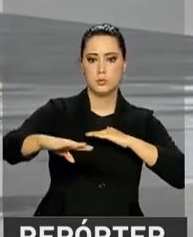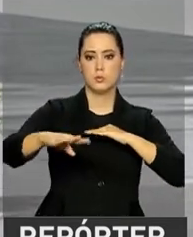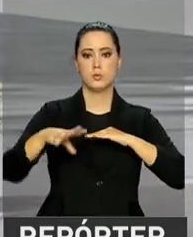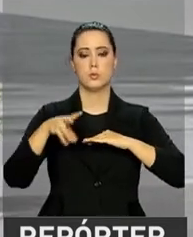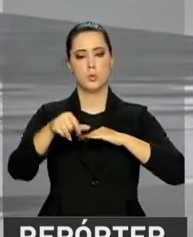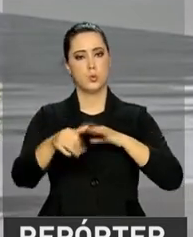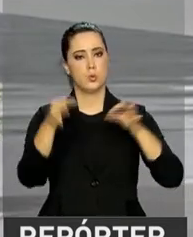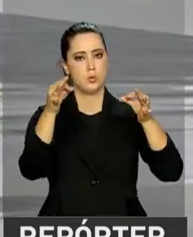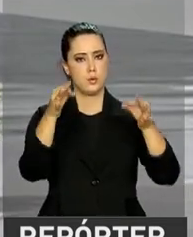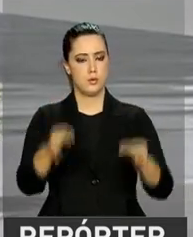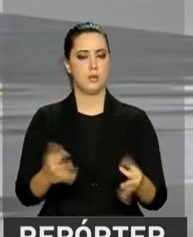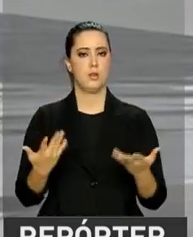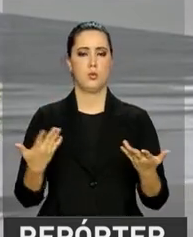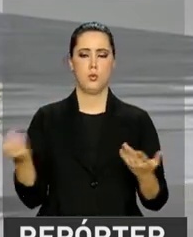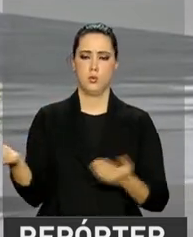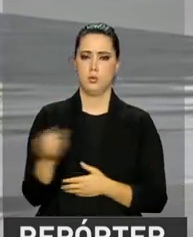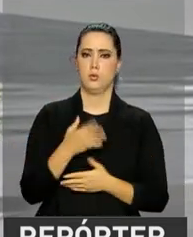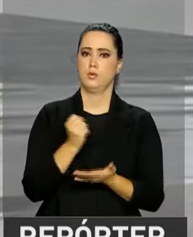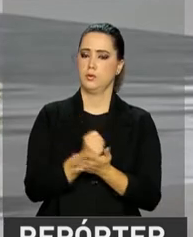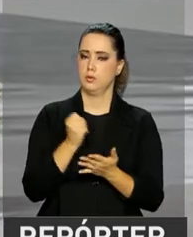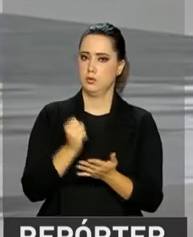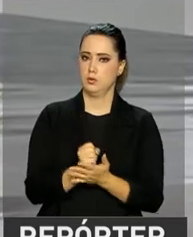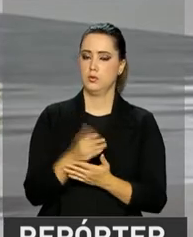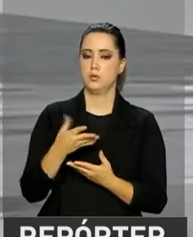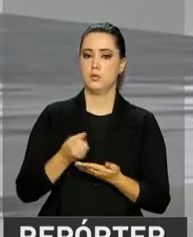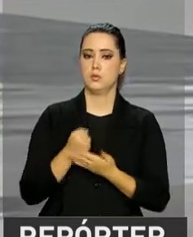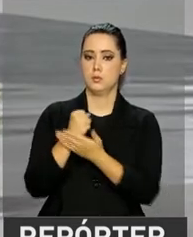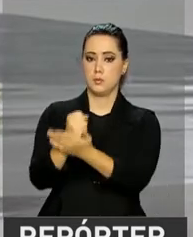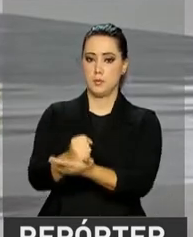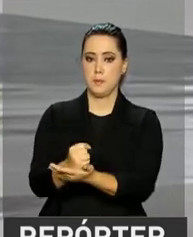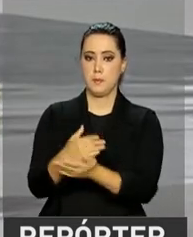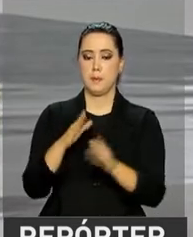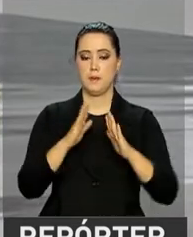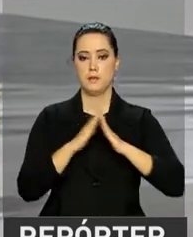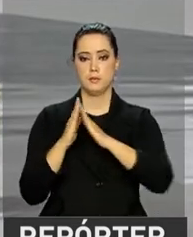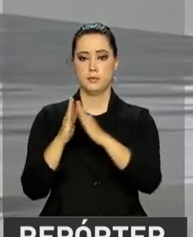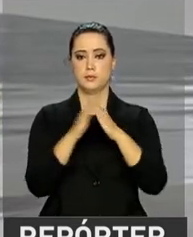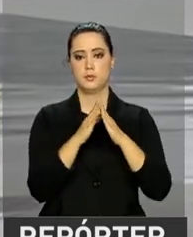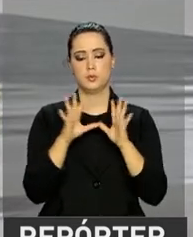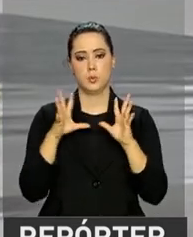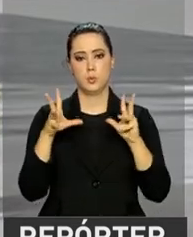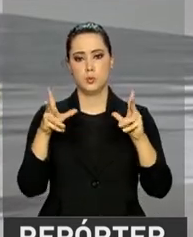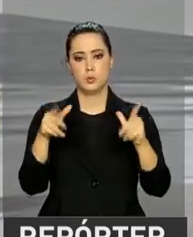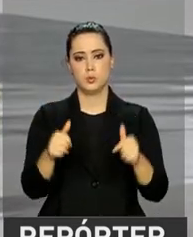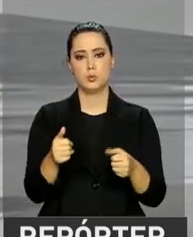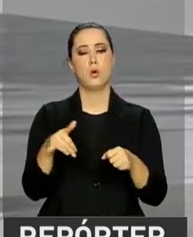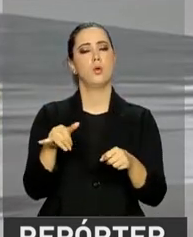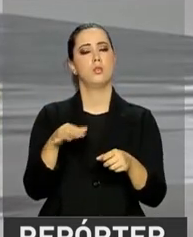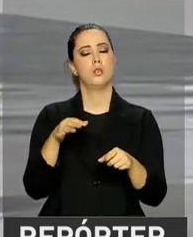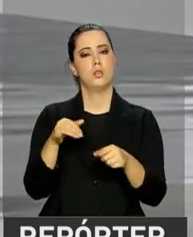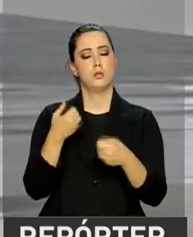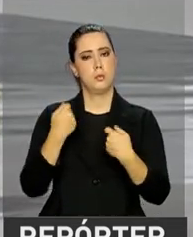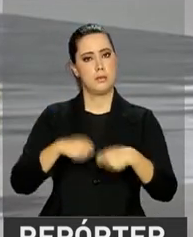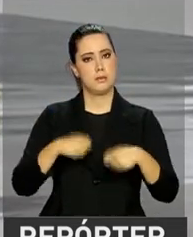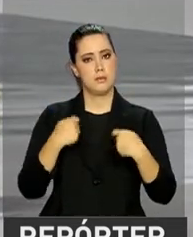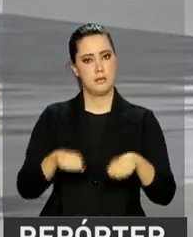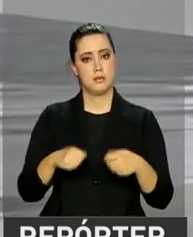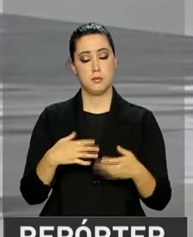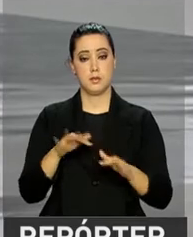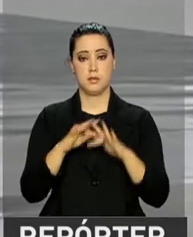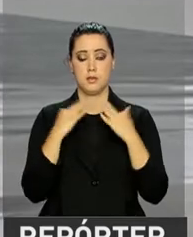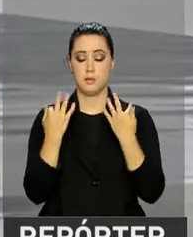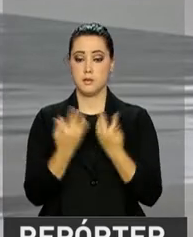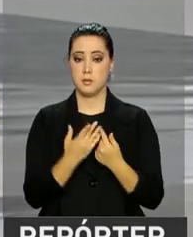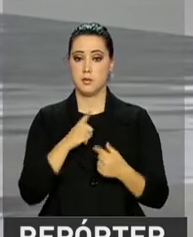com as novas exigências o governo pretende entregar as habitações com toda a infraestrutura necessária para que as famílias